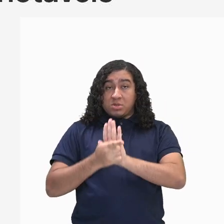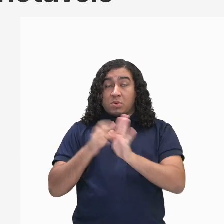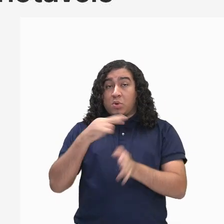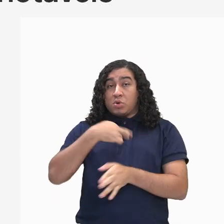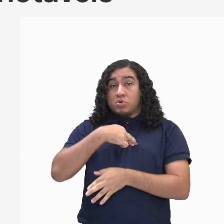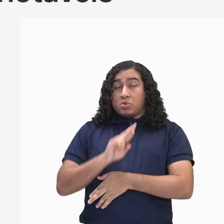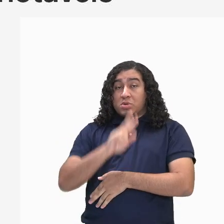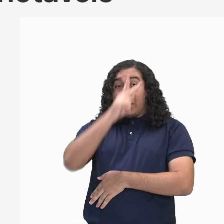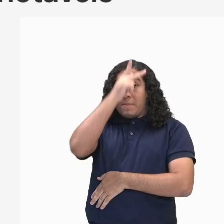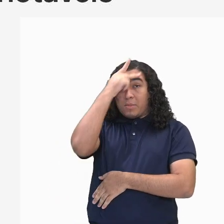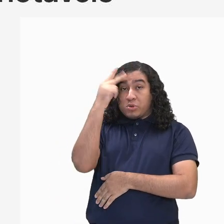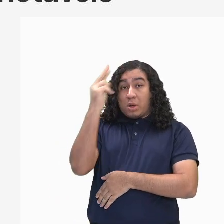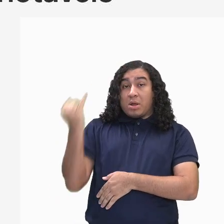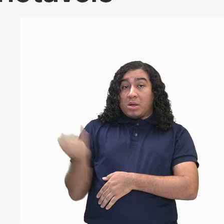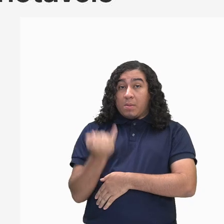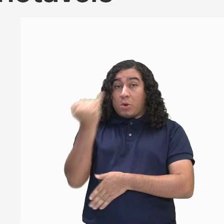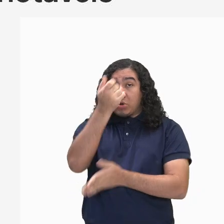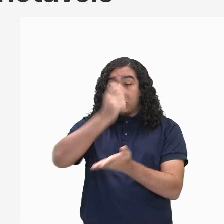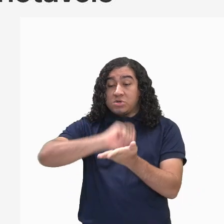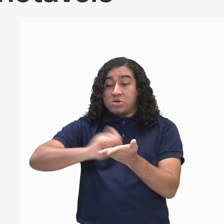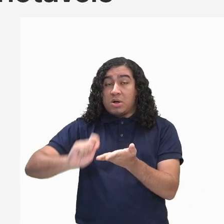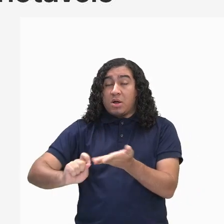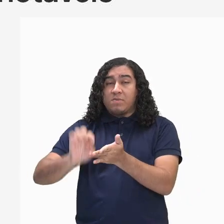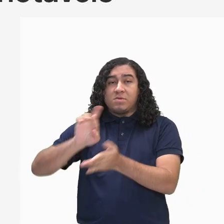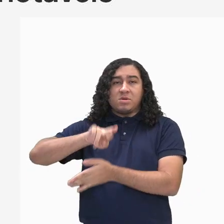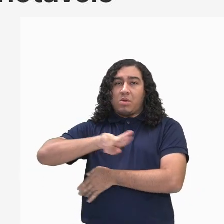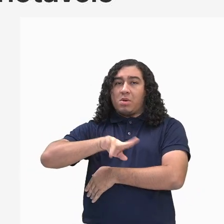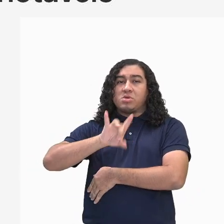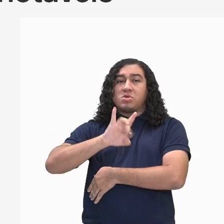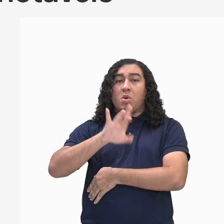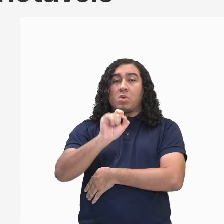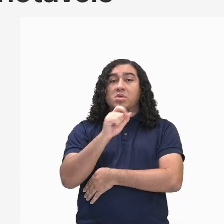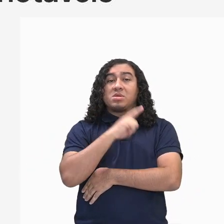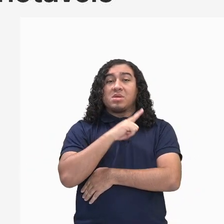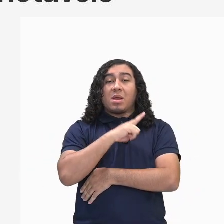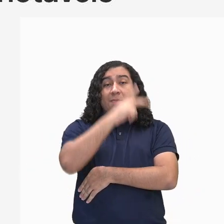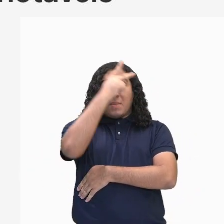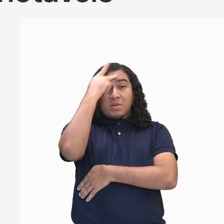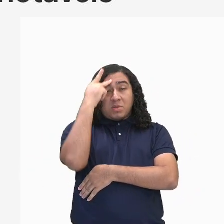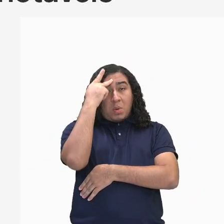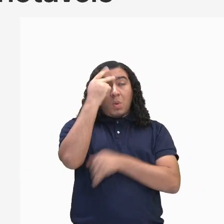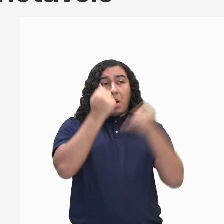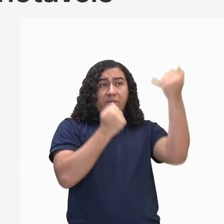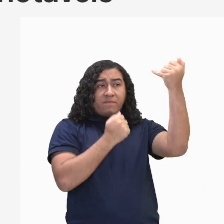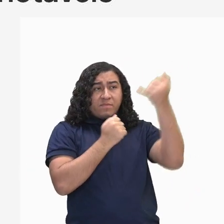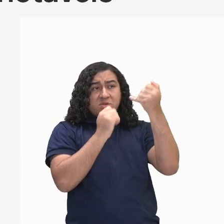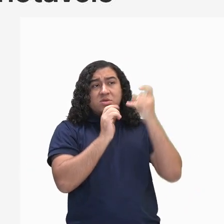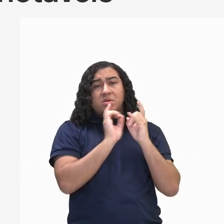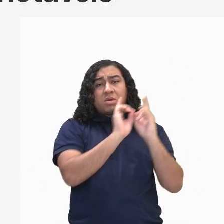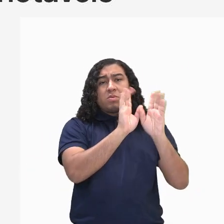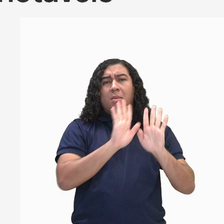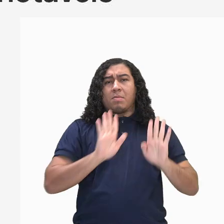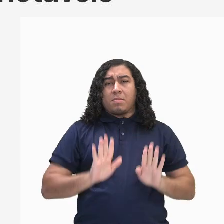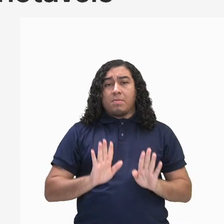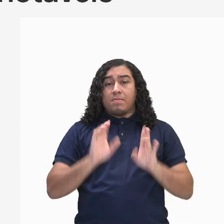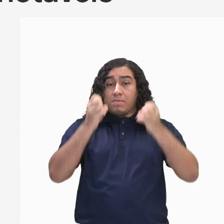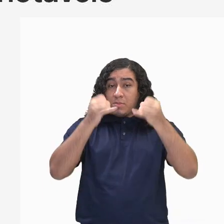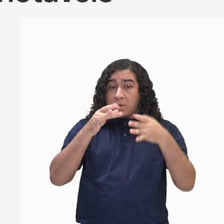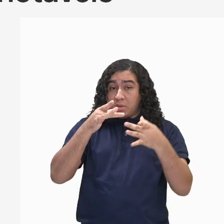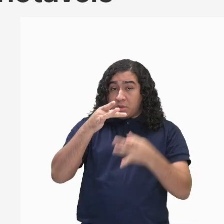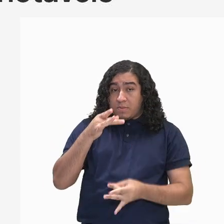da religião e não necessariamente por lideranças e profetas. Vamos ver o que são esses membros notáveis.